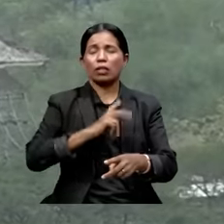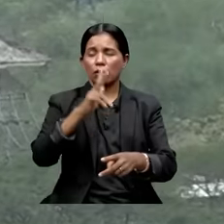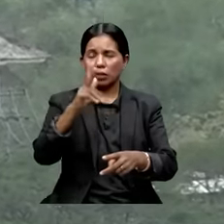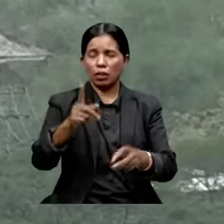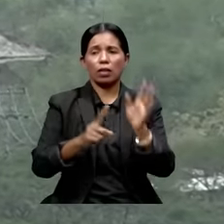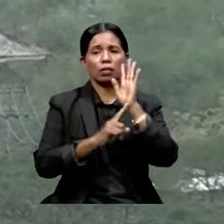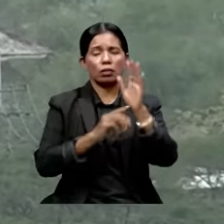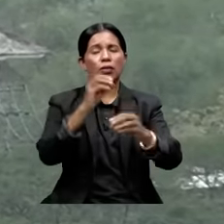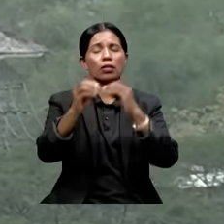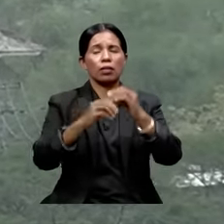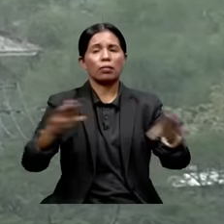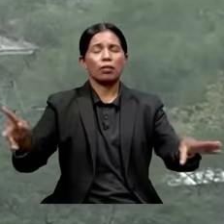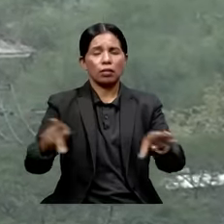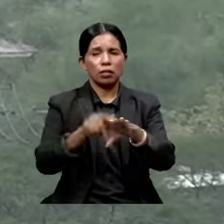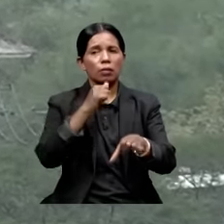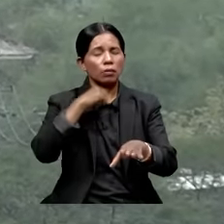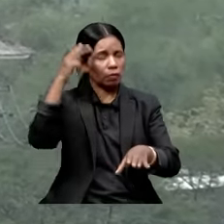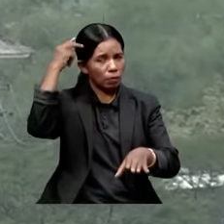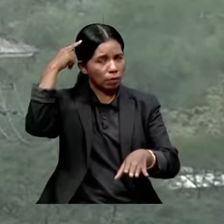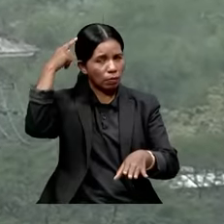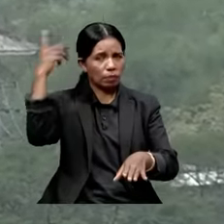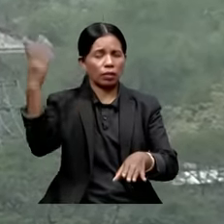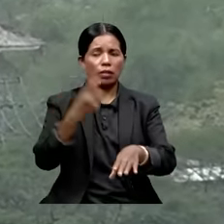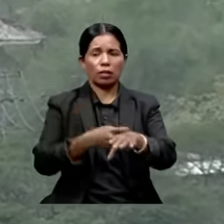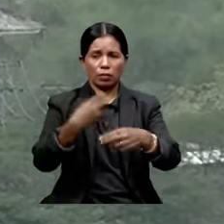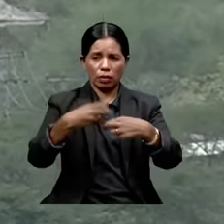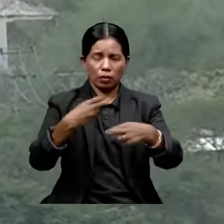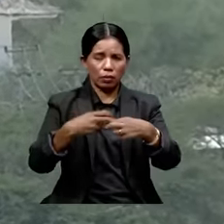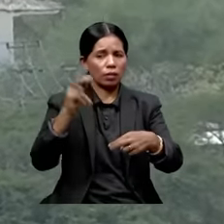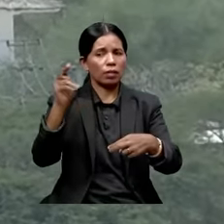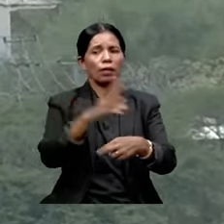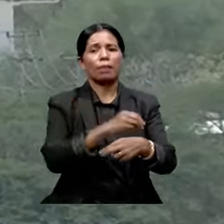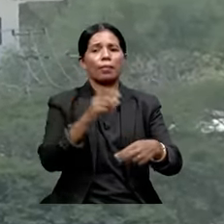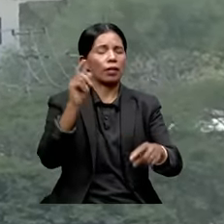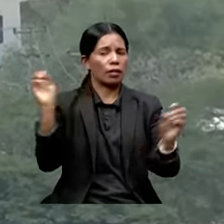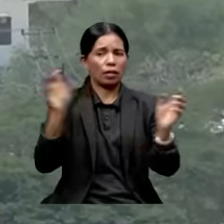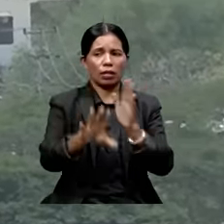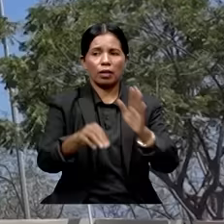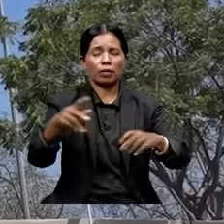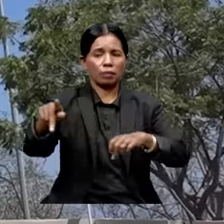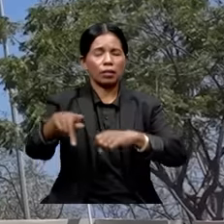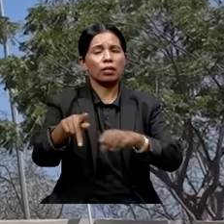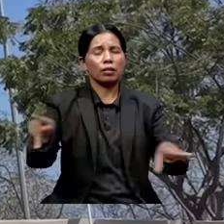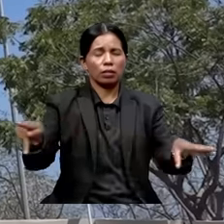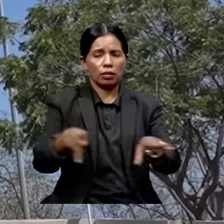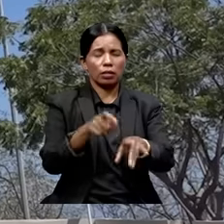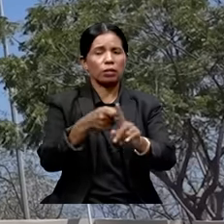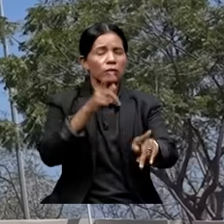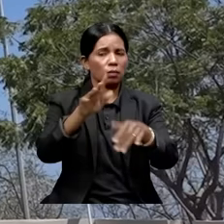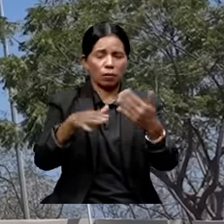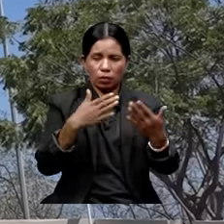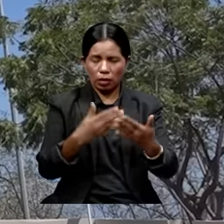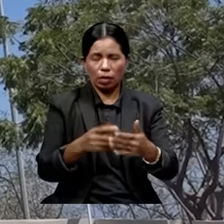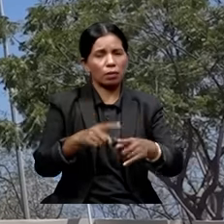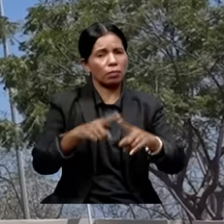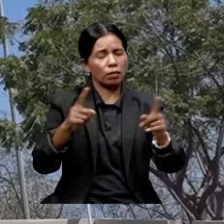assim katak, presença Santo Padre Nian e a situação difícil nelaran, no nela dun retan participação máximo se serani roto. Mas